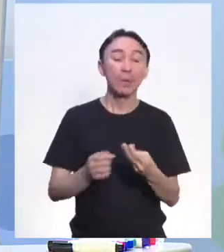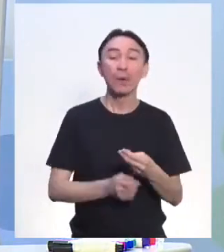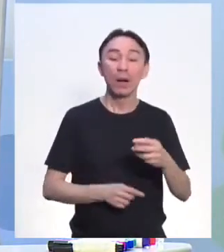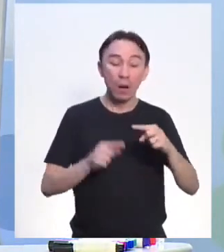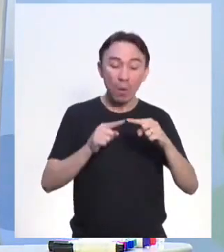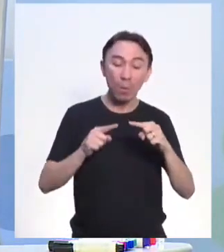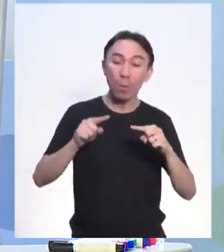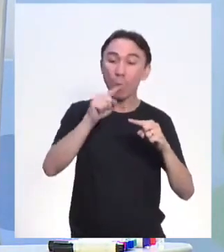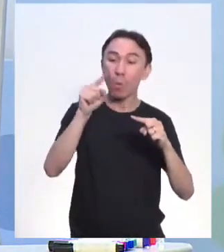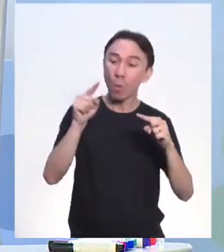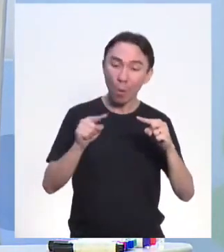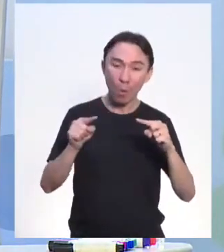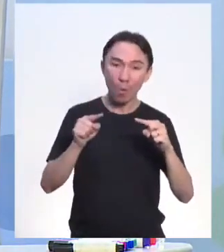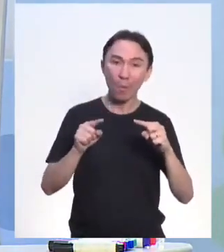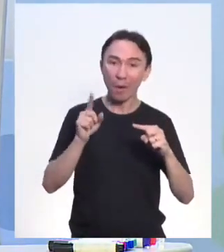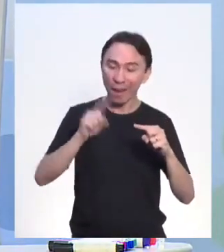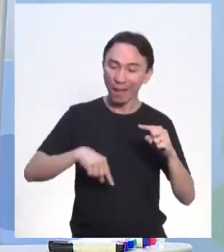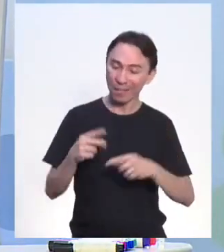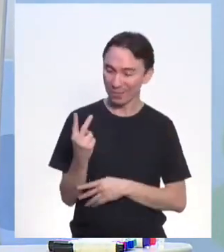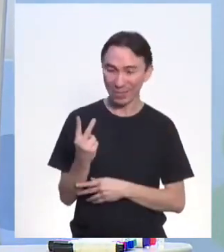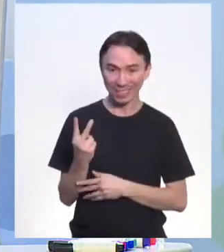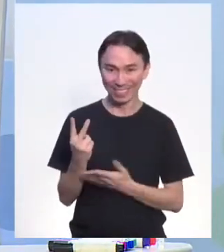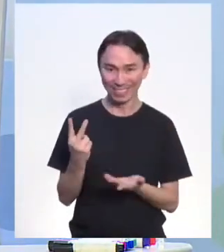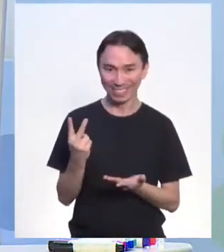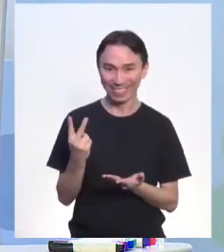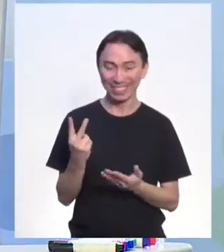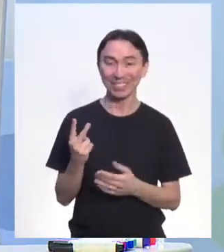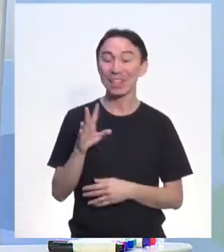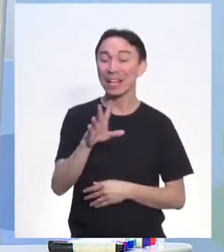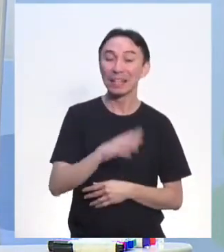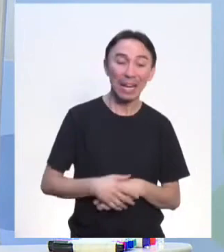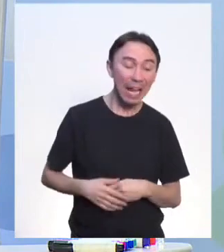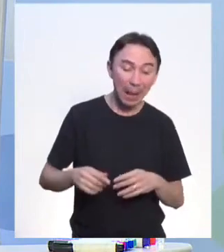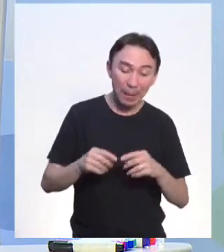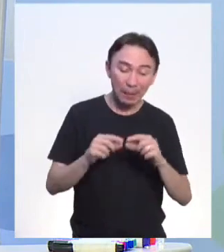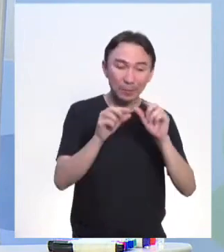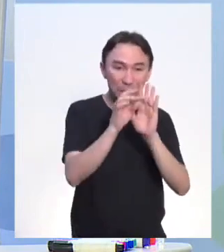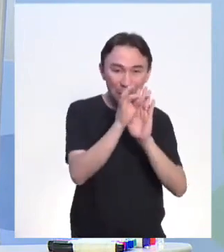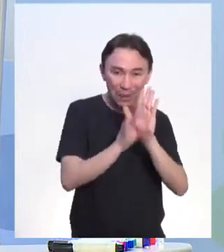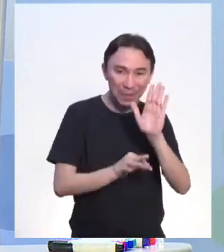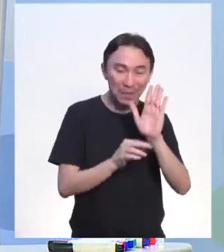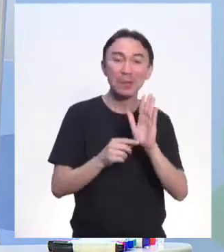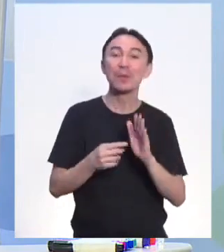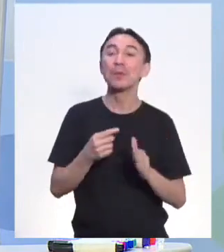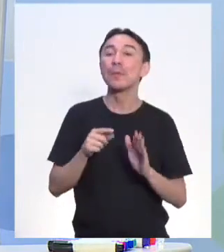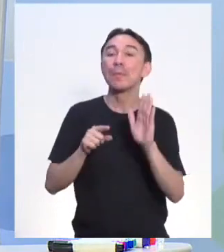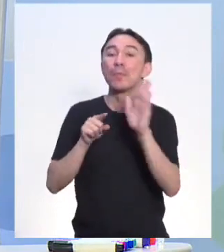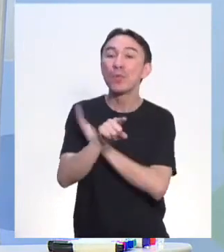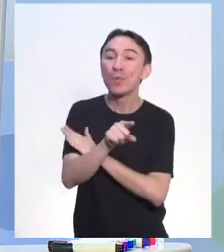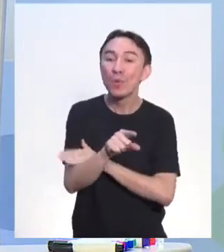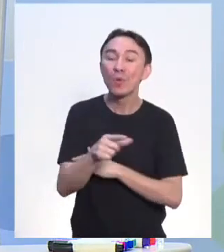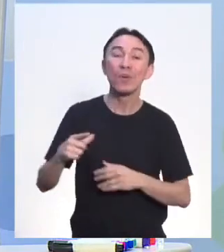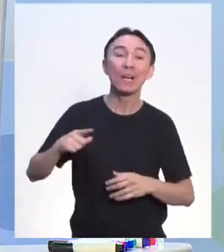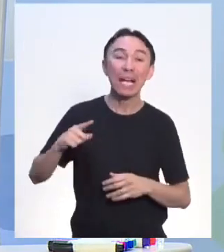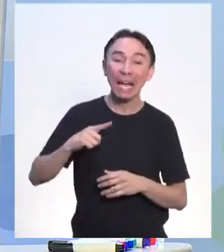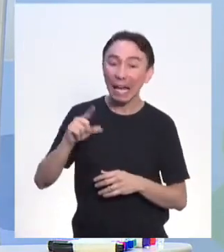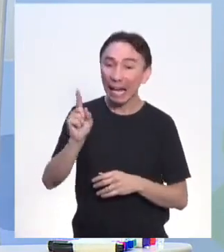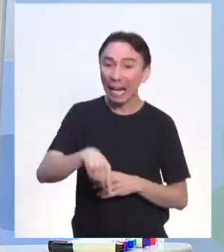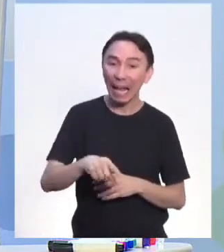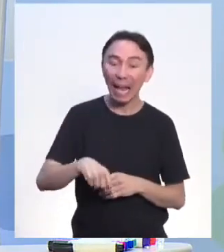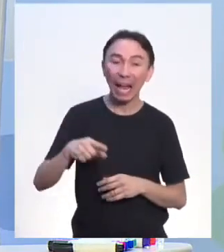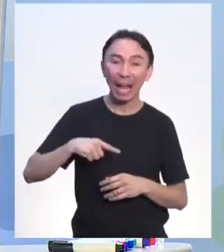gente vai escolher alguma coisa lá no enunciado. No enunciado, ele perguntou qual é a probabilidade de sair uma